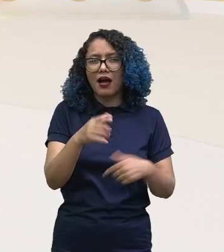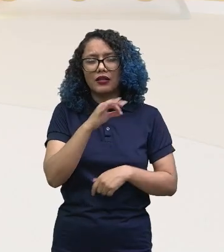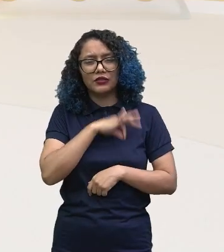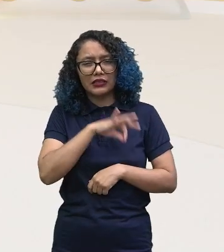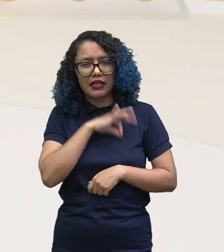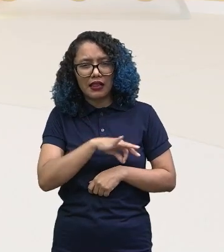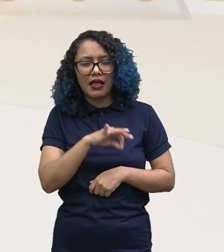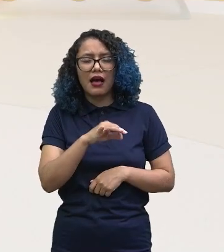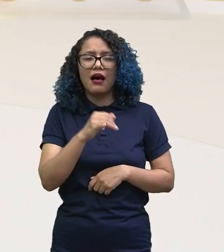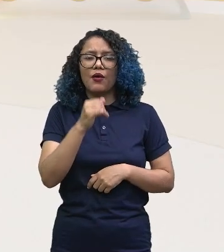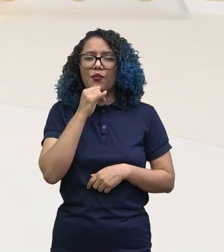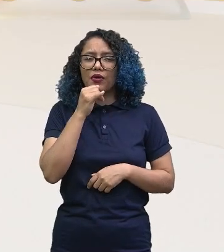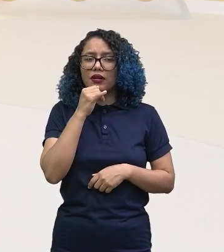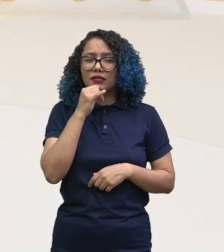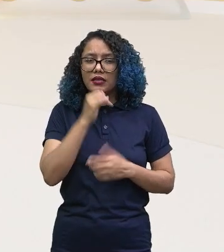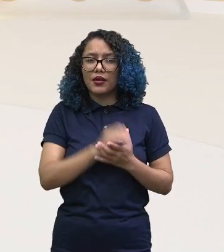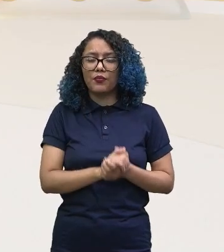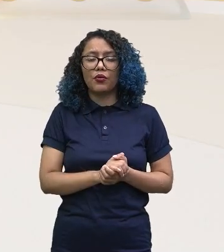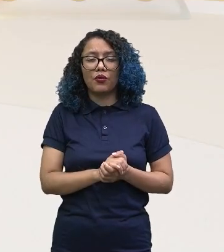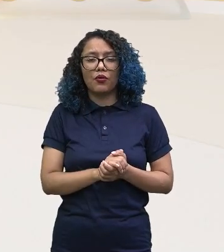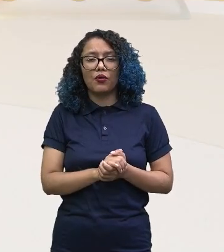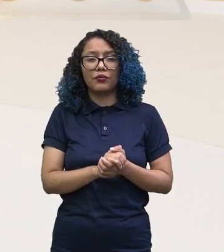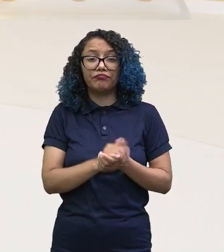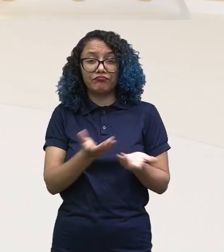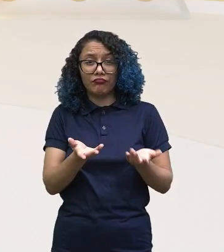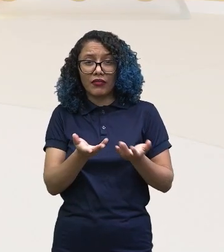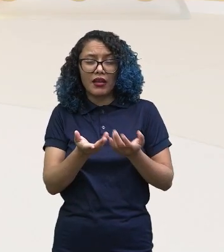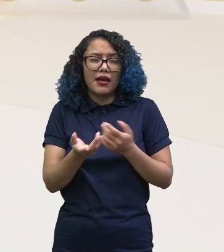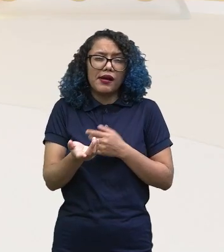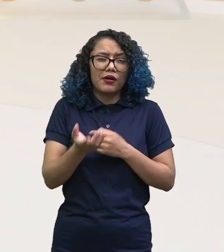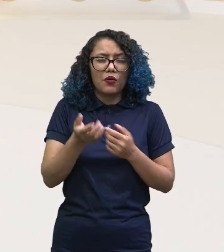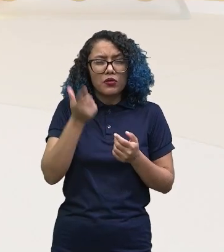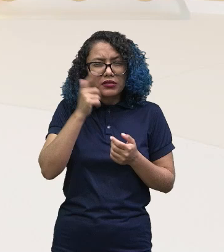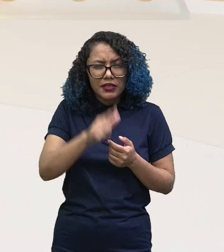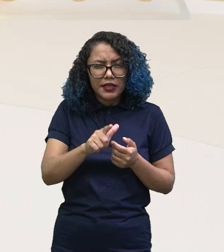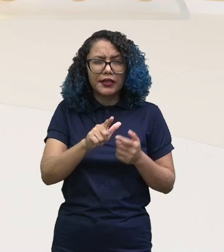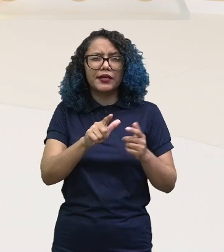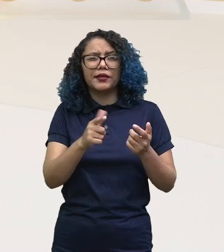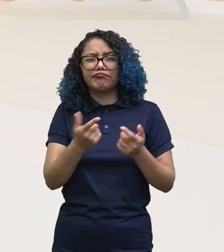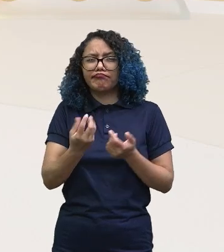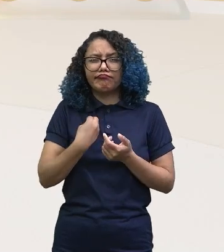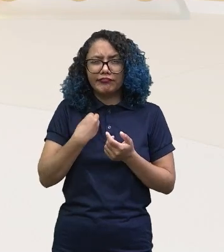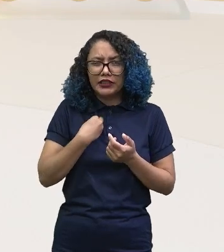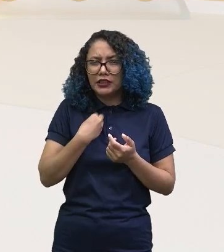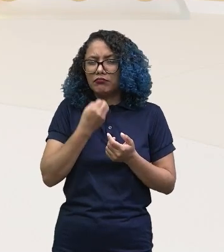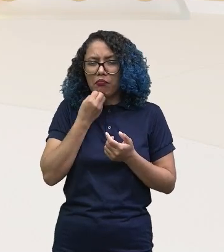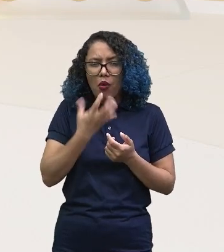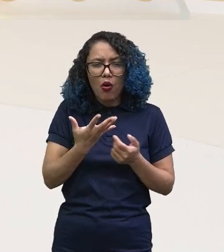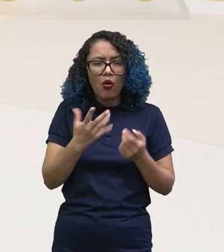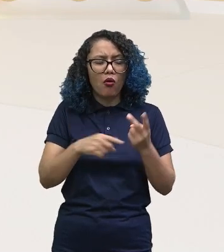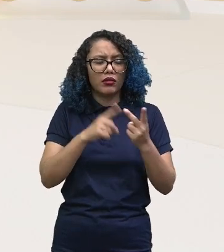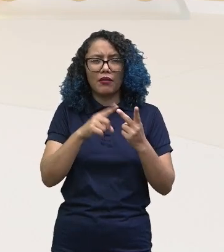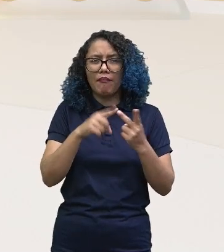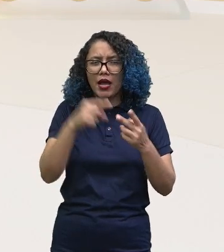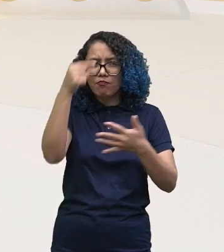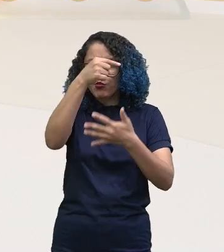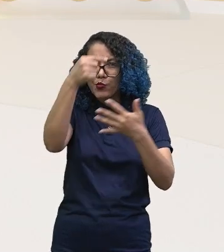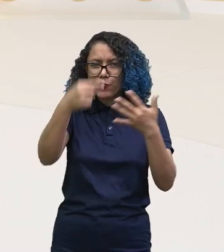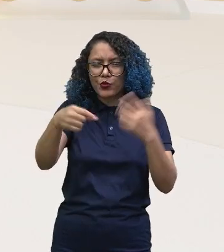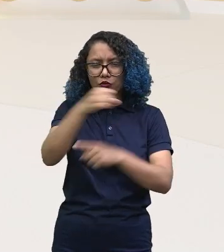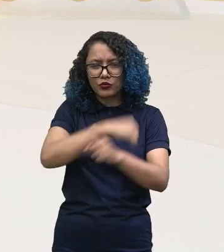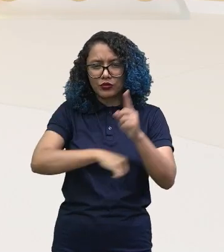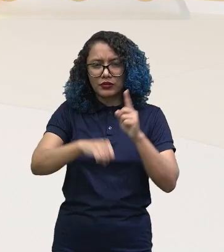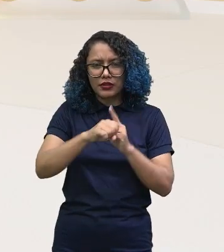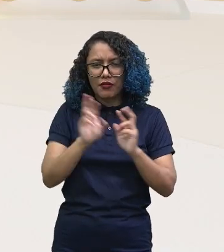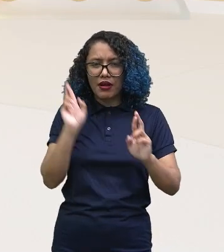você conseguir sustentar as suas necessidades do dia a dia. Tem aspectos sociais, que já estão relacionados